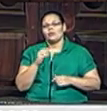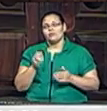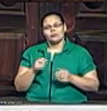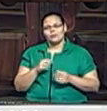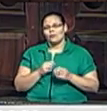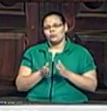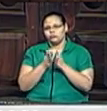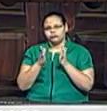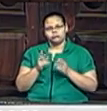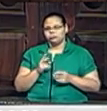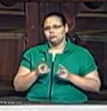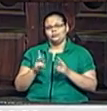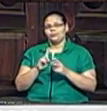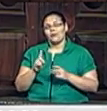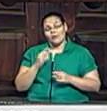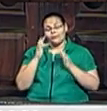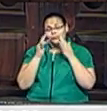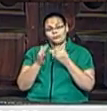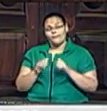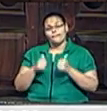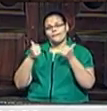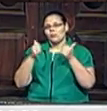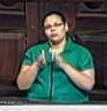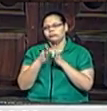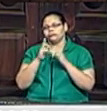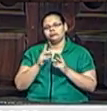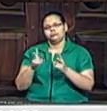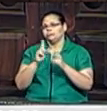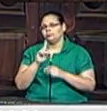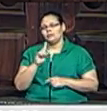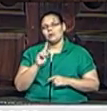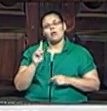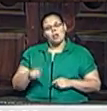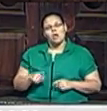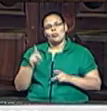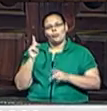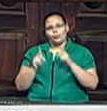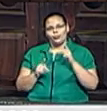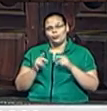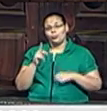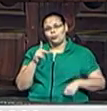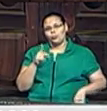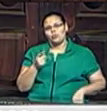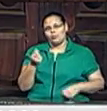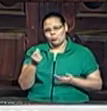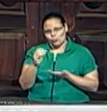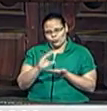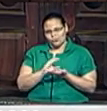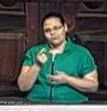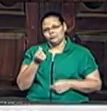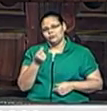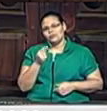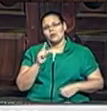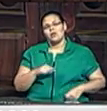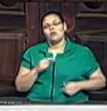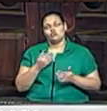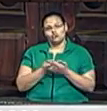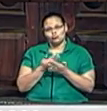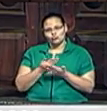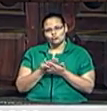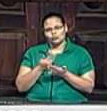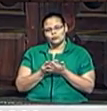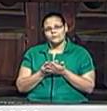do Renda Melhor Jovem. O Renda Melhor Jovem é uma poupança para esse jovem que estuda no ensino médio e a